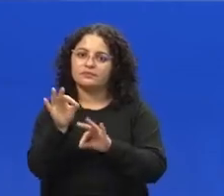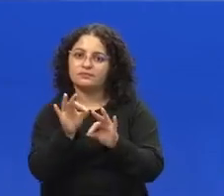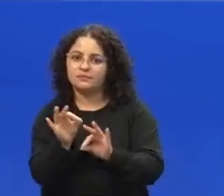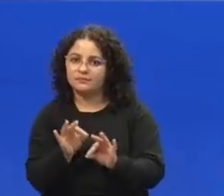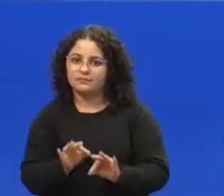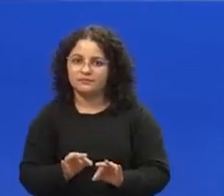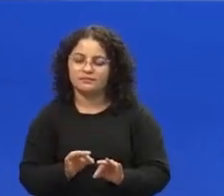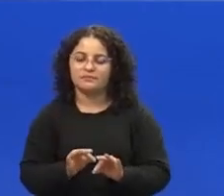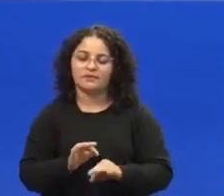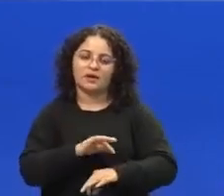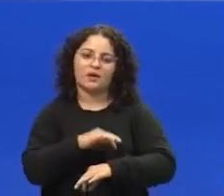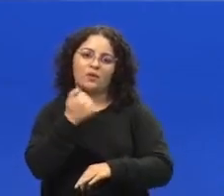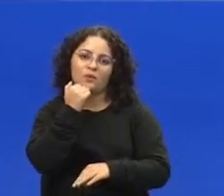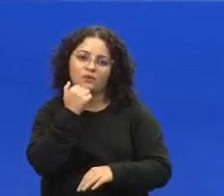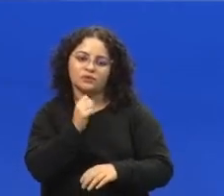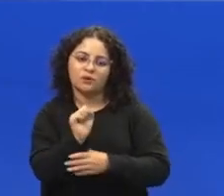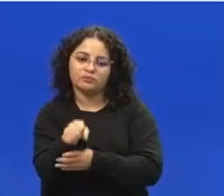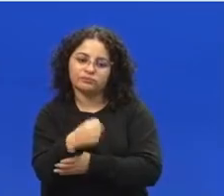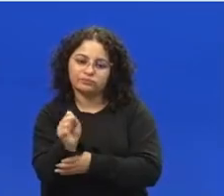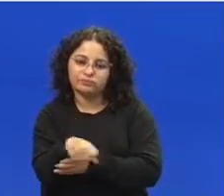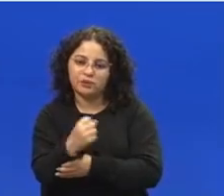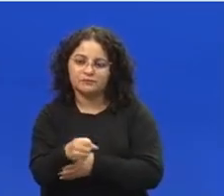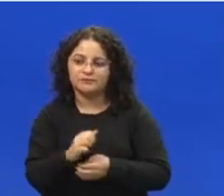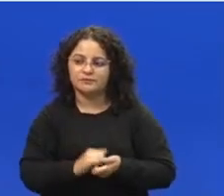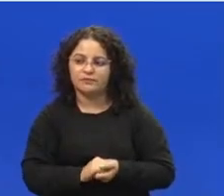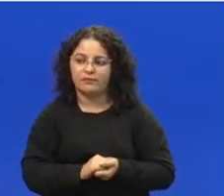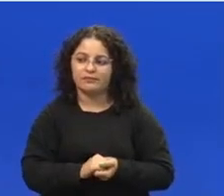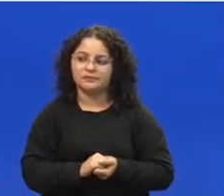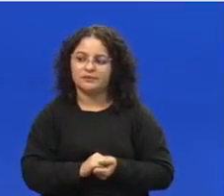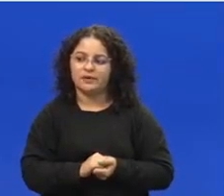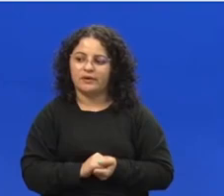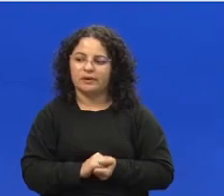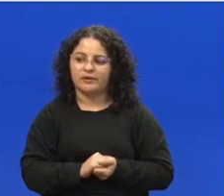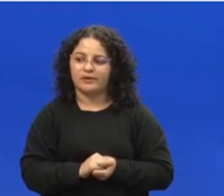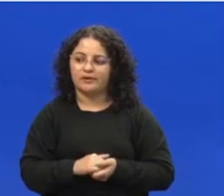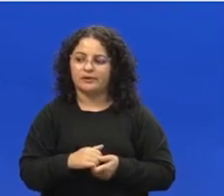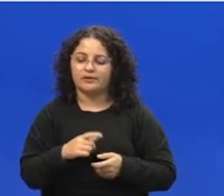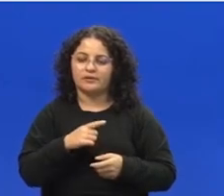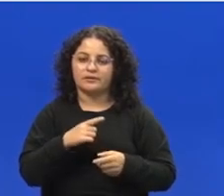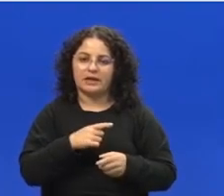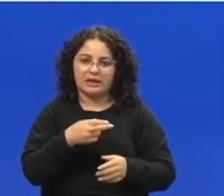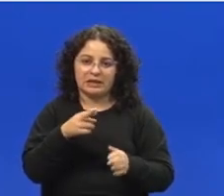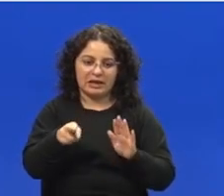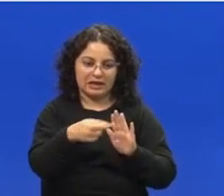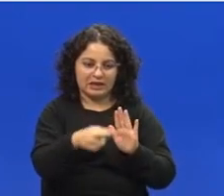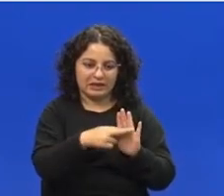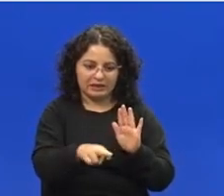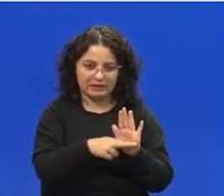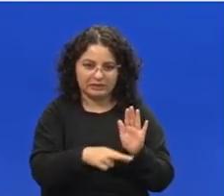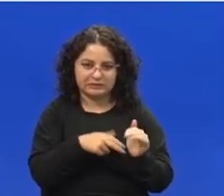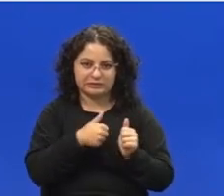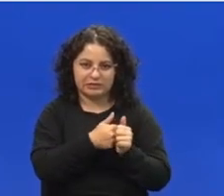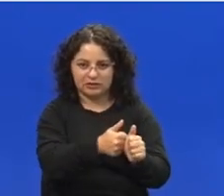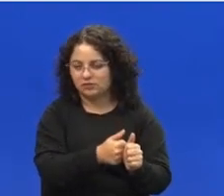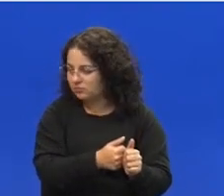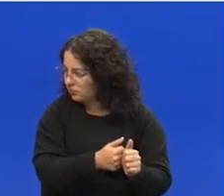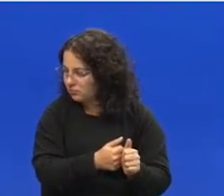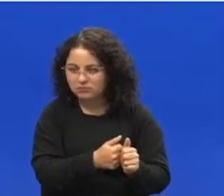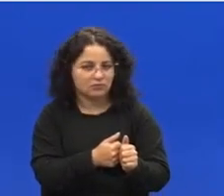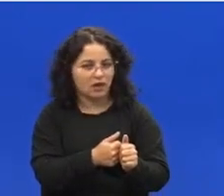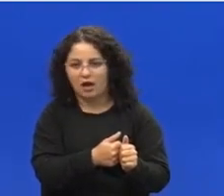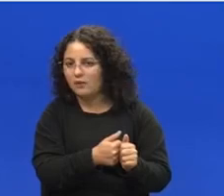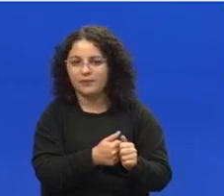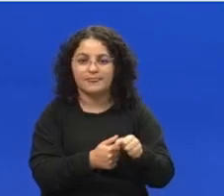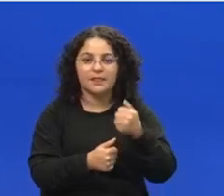reabilitação. A consolidação do osso não tem uma regra rígida, então a gente não tem como falar que, nossa,